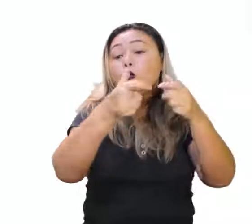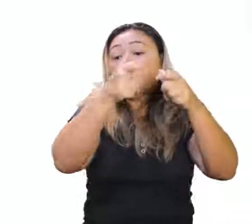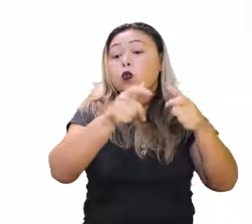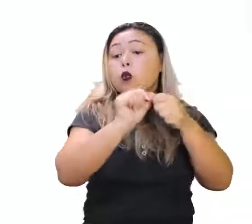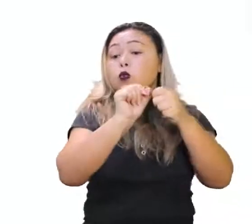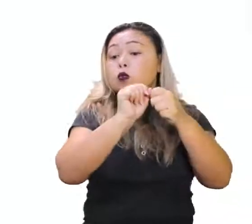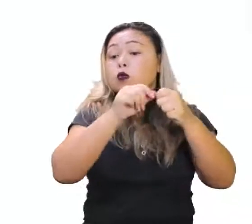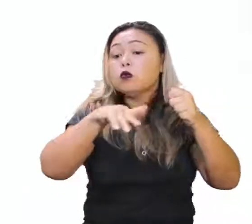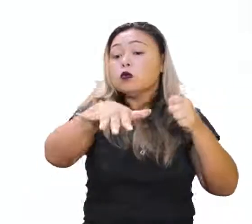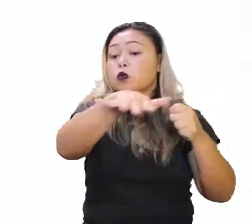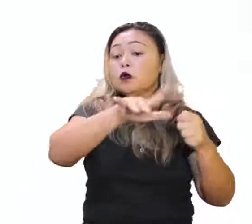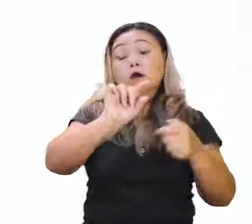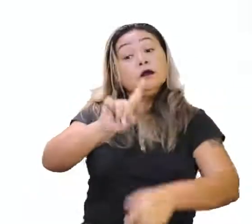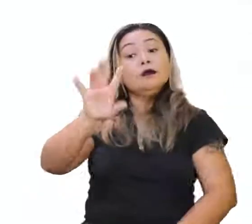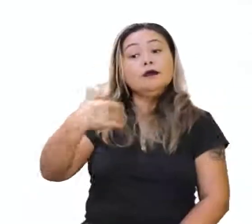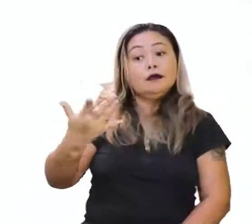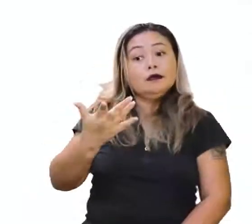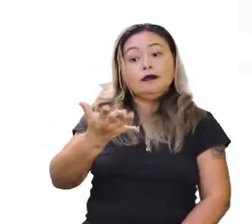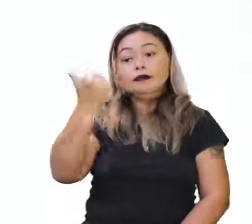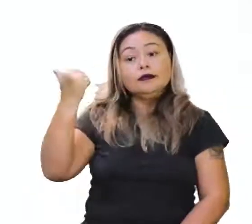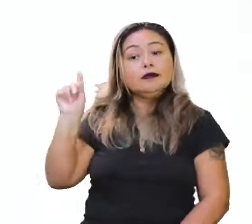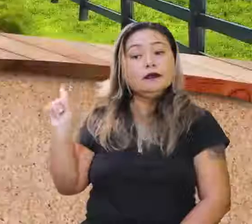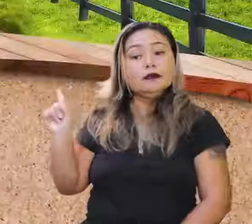for realizar,